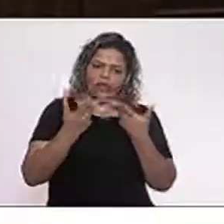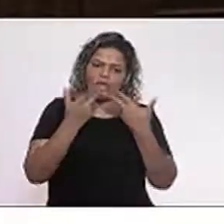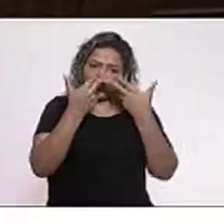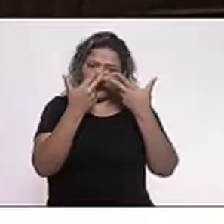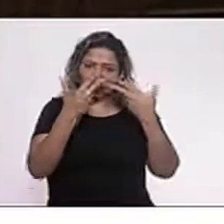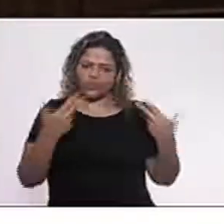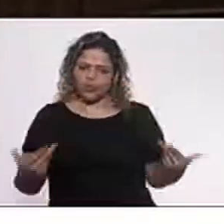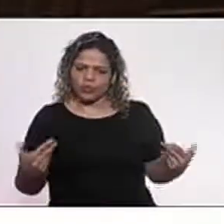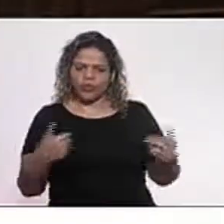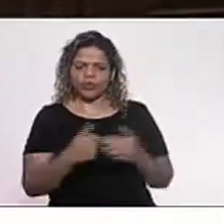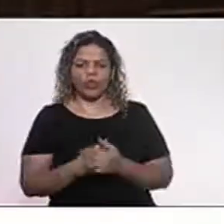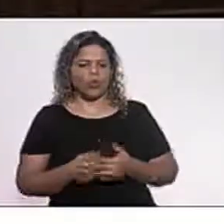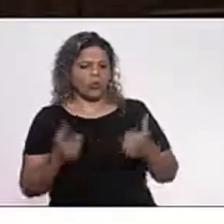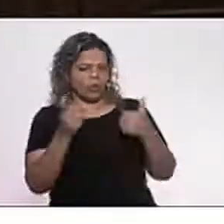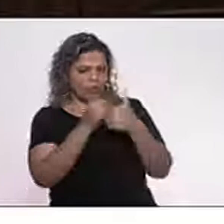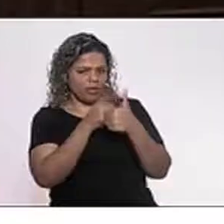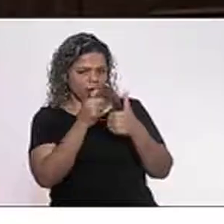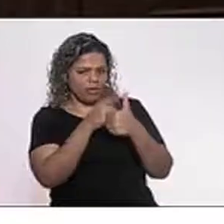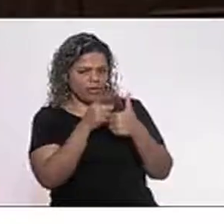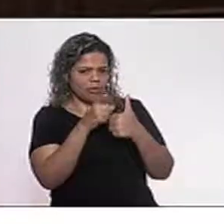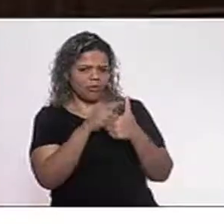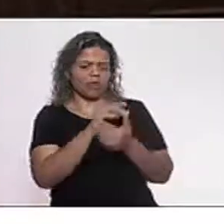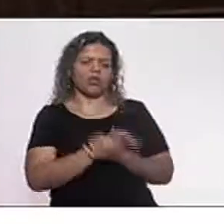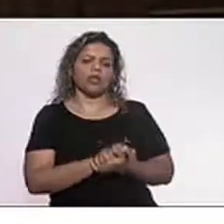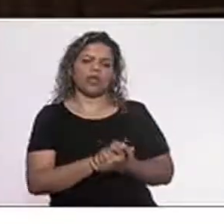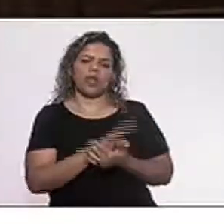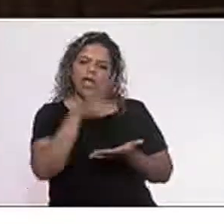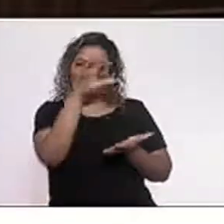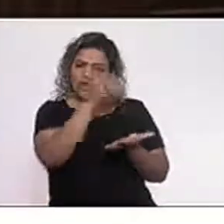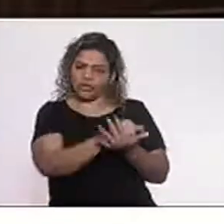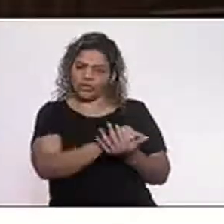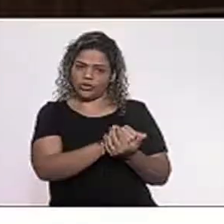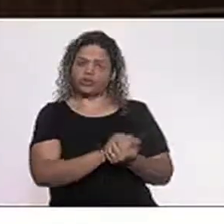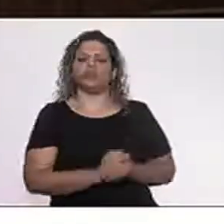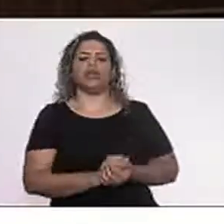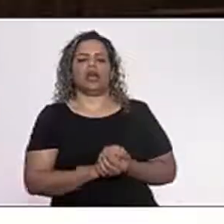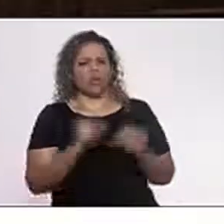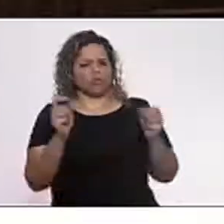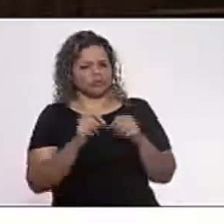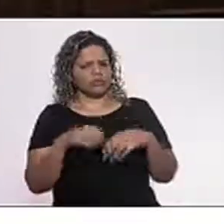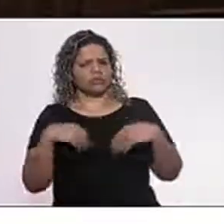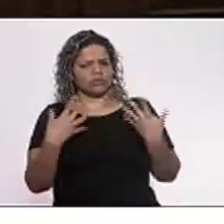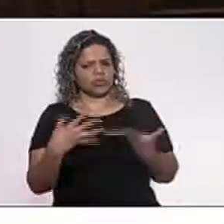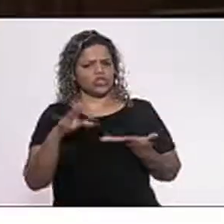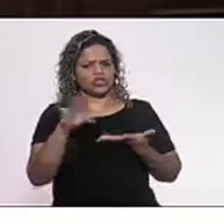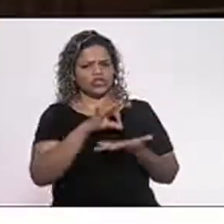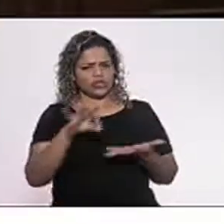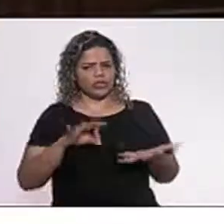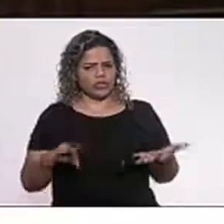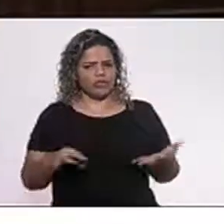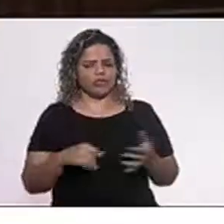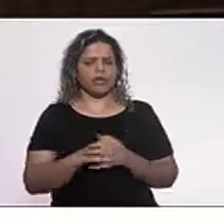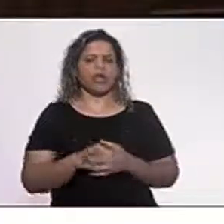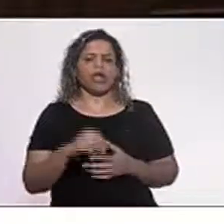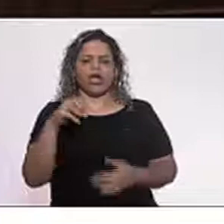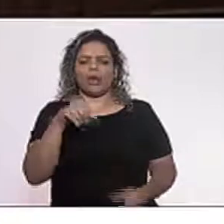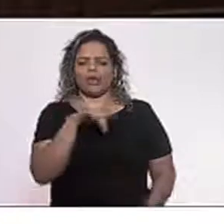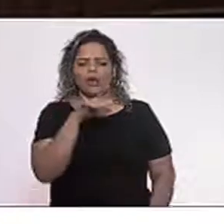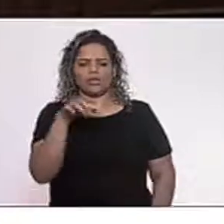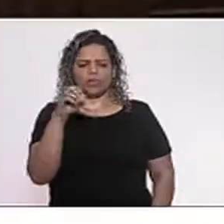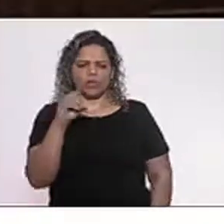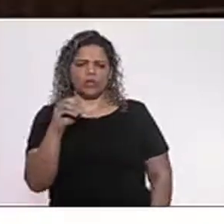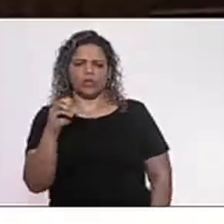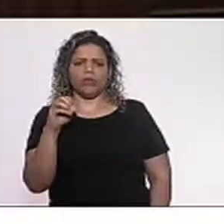observações. Uma para registrar que fiz questão de subscrever a